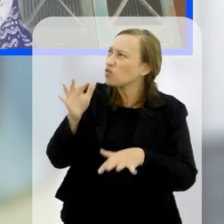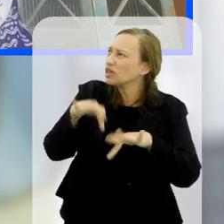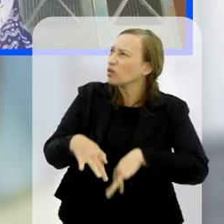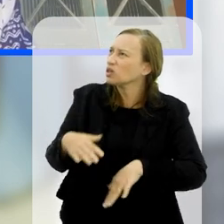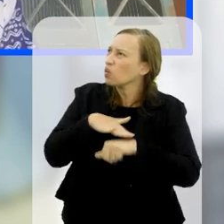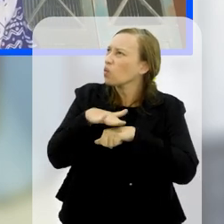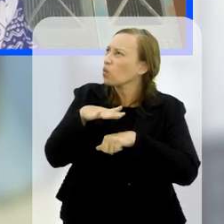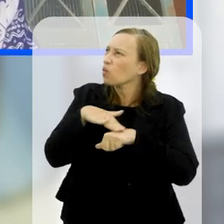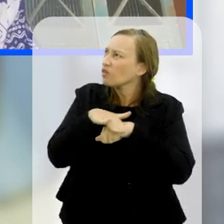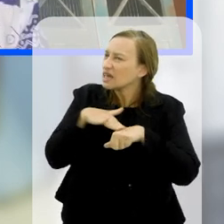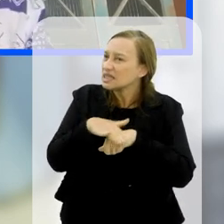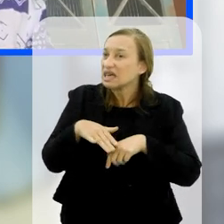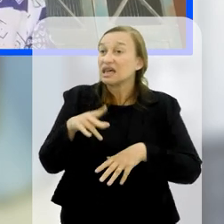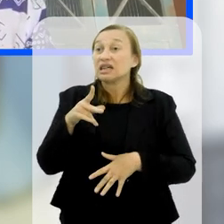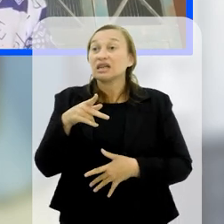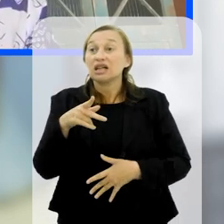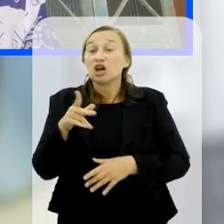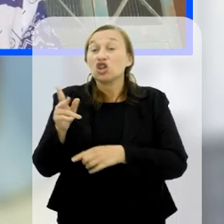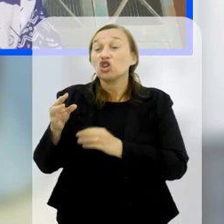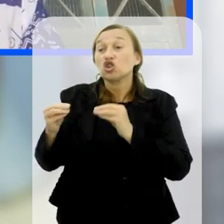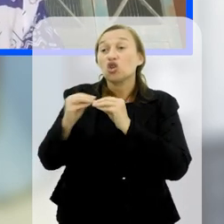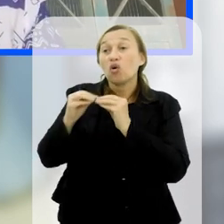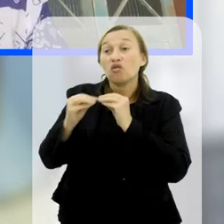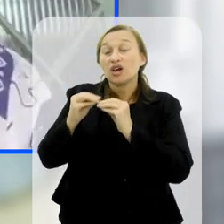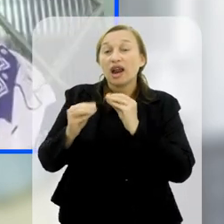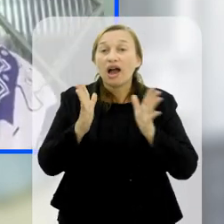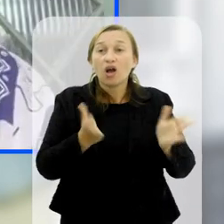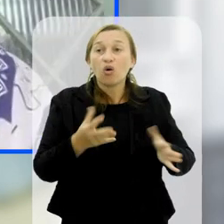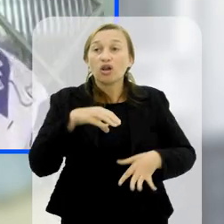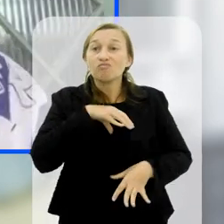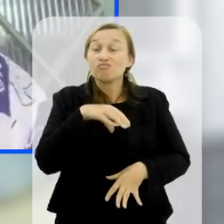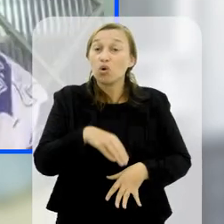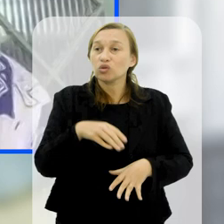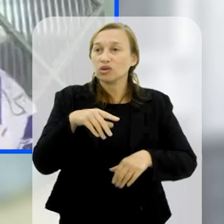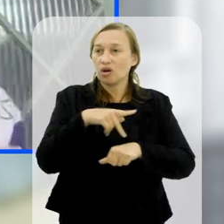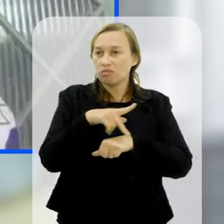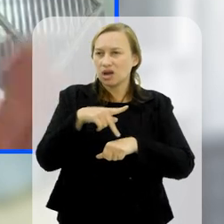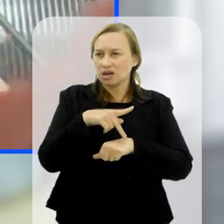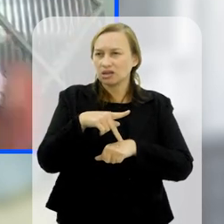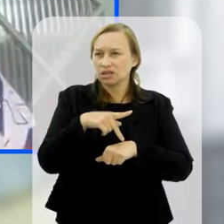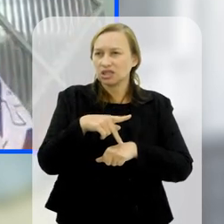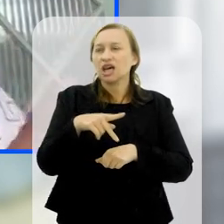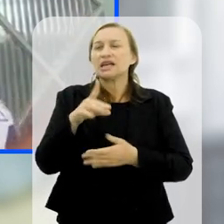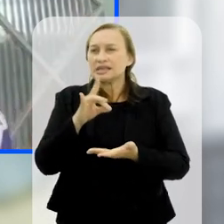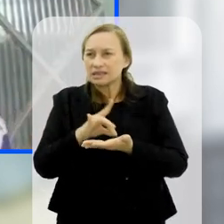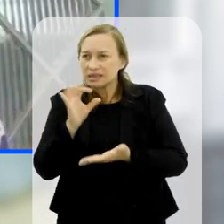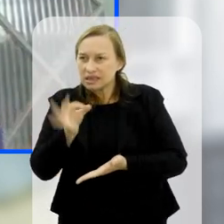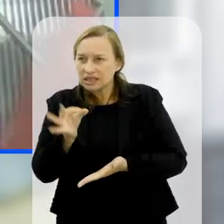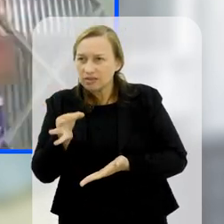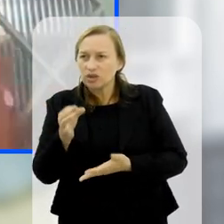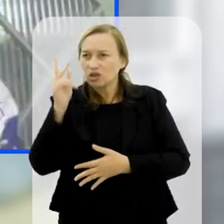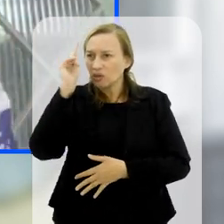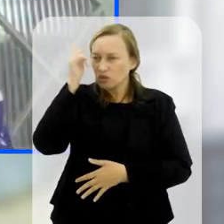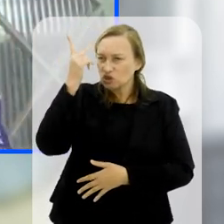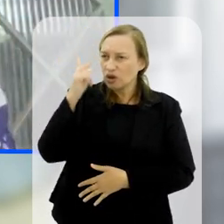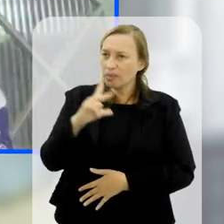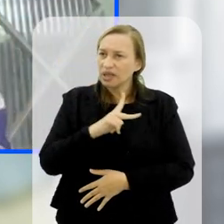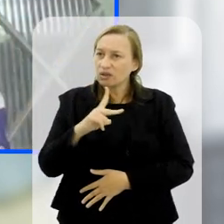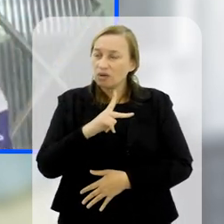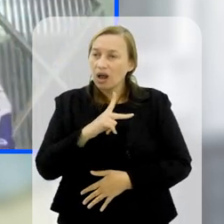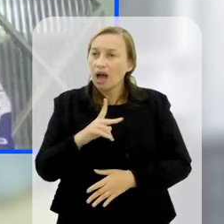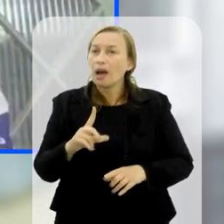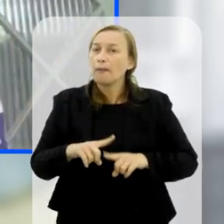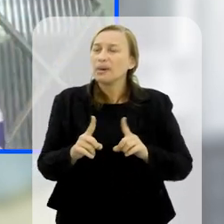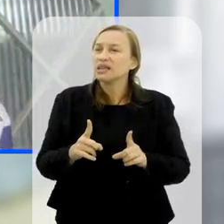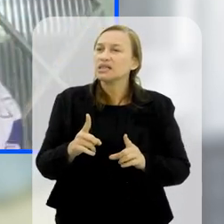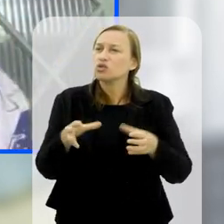nossa conversa, ele estava fazendo uma novela agora em Portugal. Evidente que ele já tem a história dele pessoal, mas eu acho que de algum